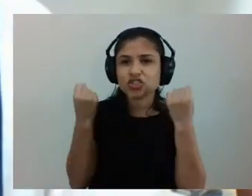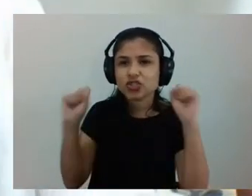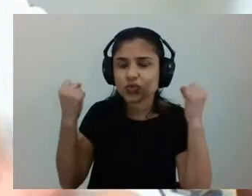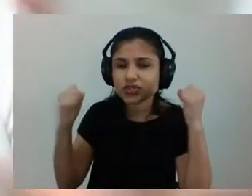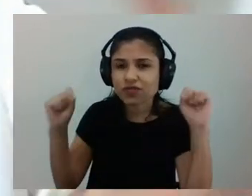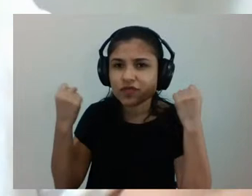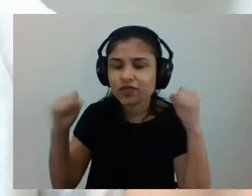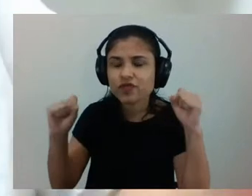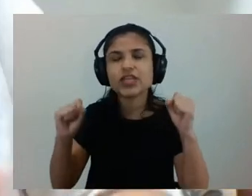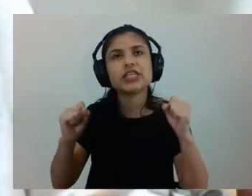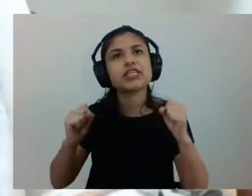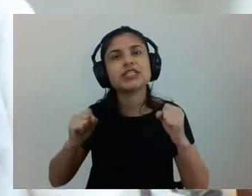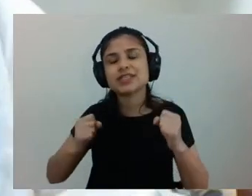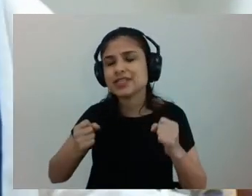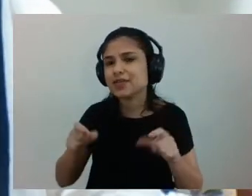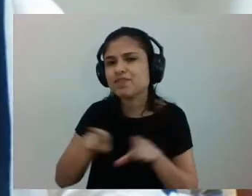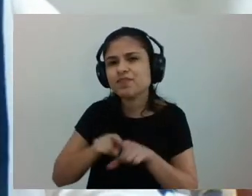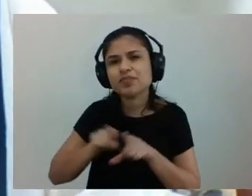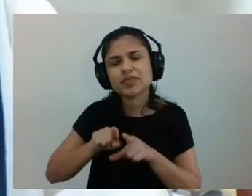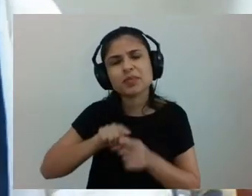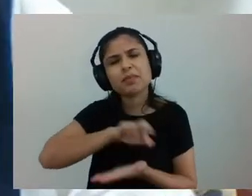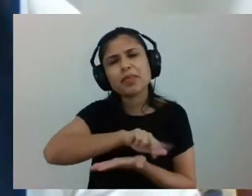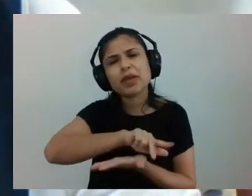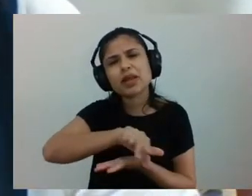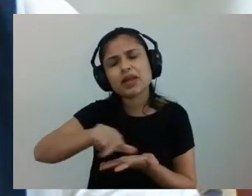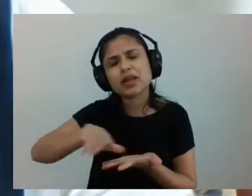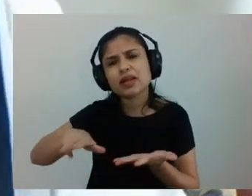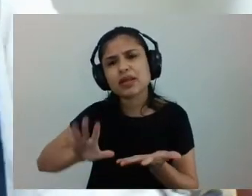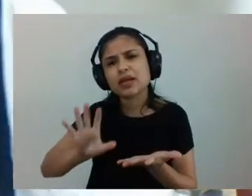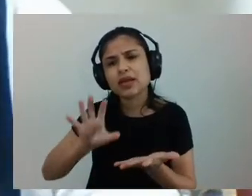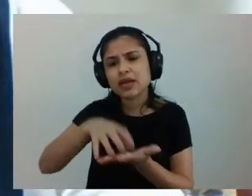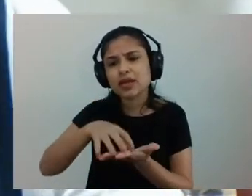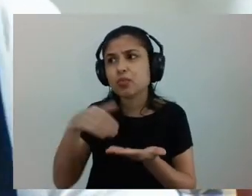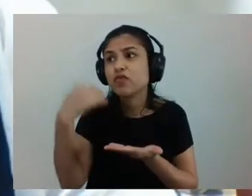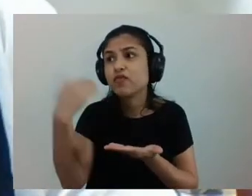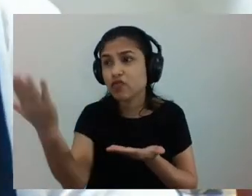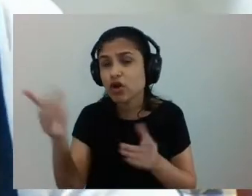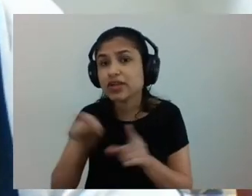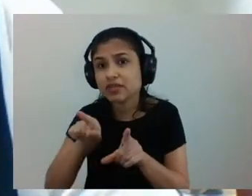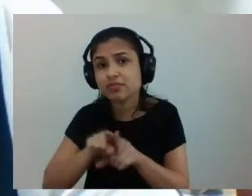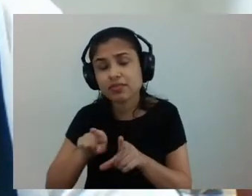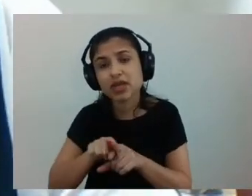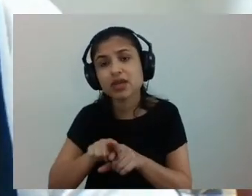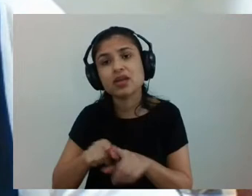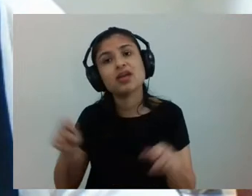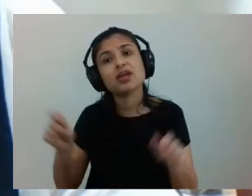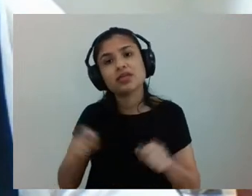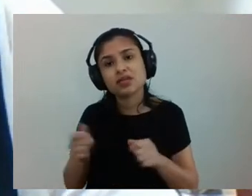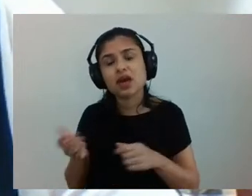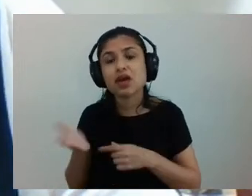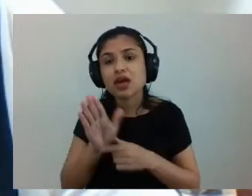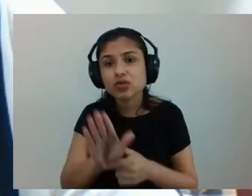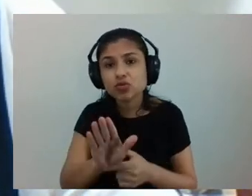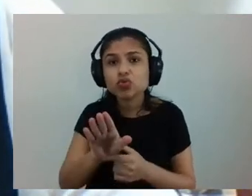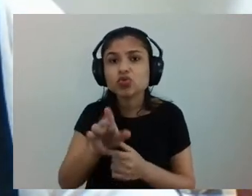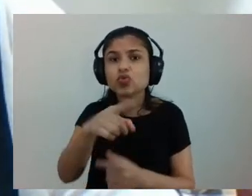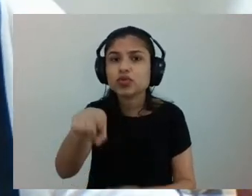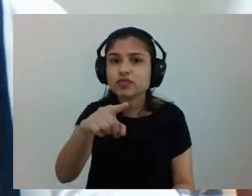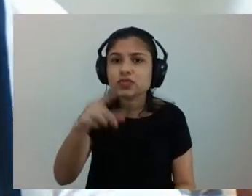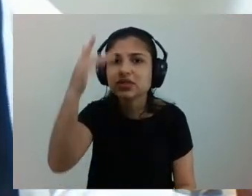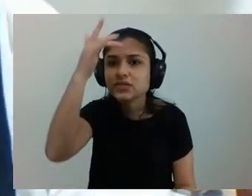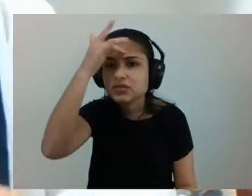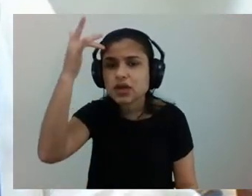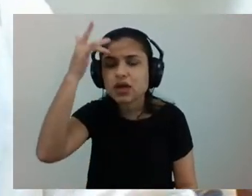atividades que perpasse o campus, tudo isso pode ter trabalhar para a promoção da saúde